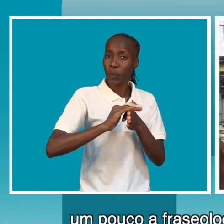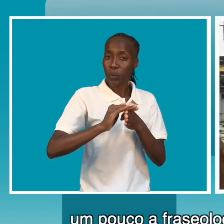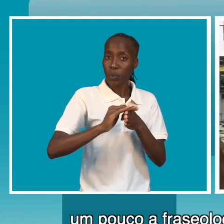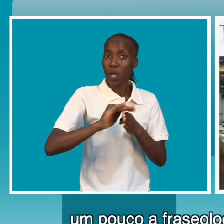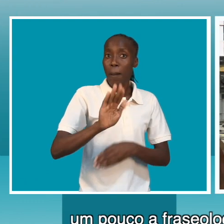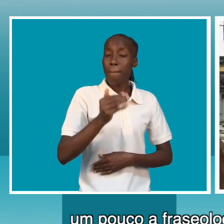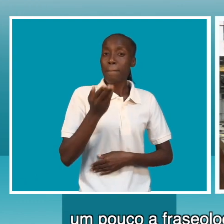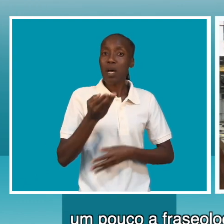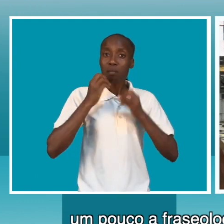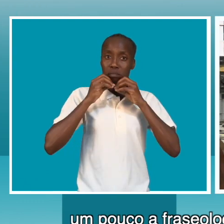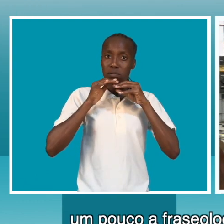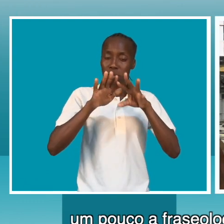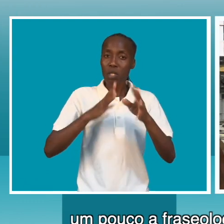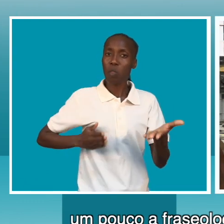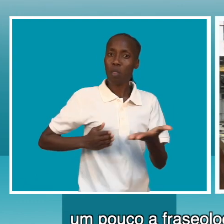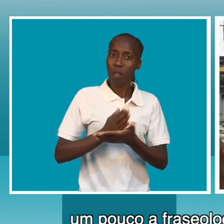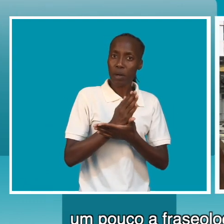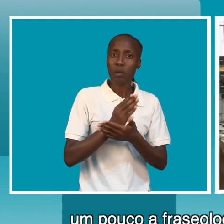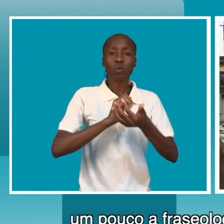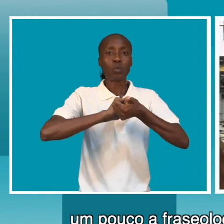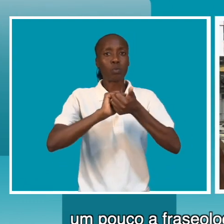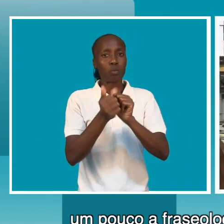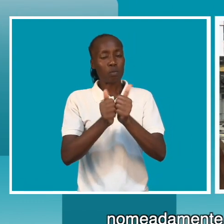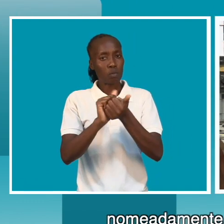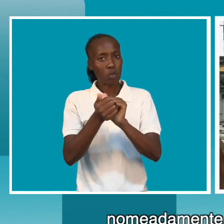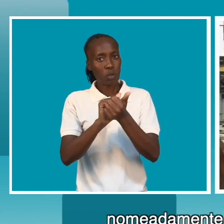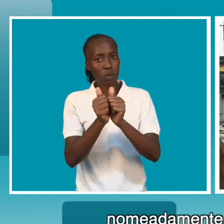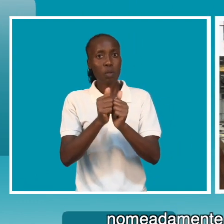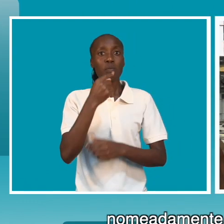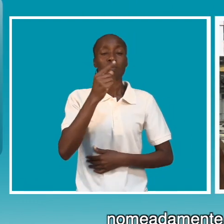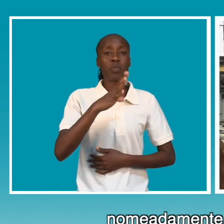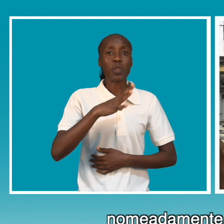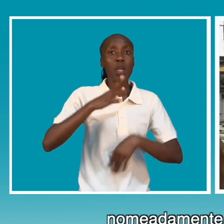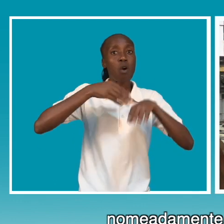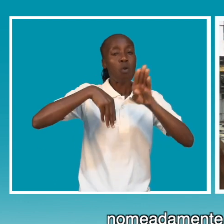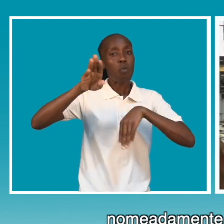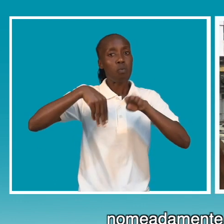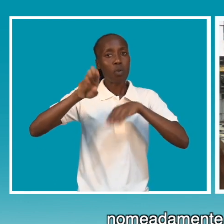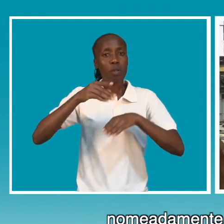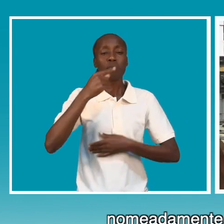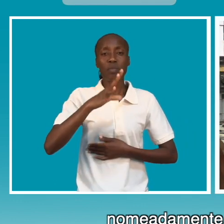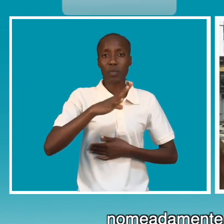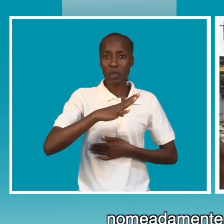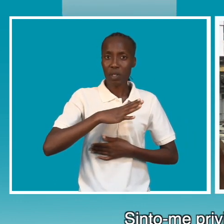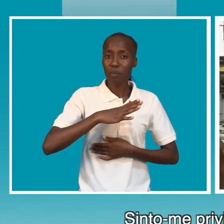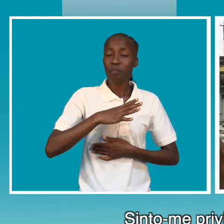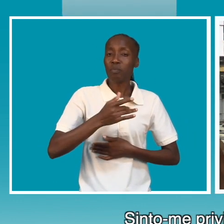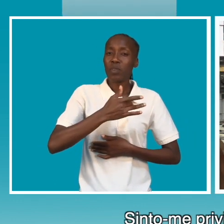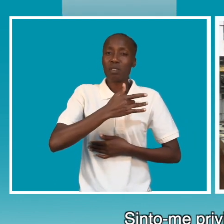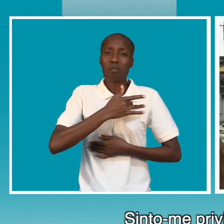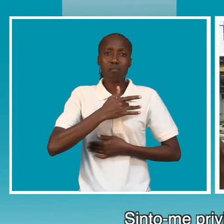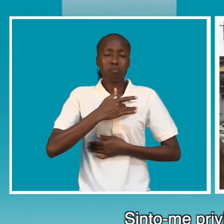transmissão em direto ou numa transmissão desportiva nomeadamente no que a futebol diz respeito